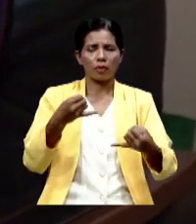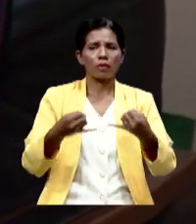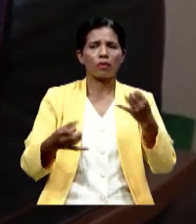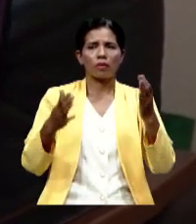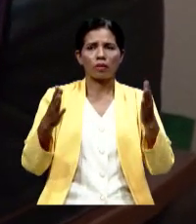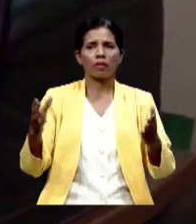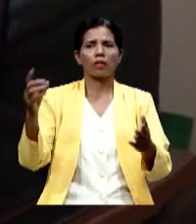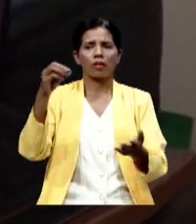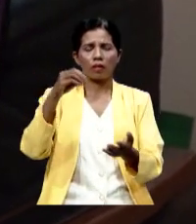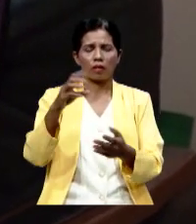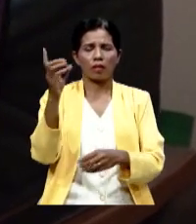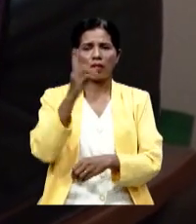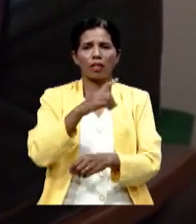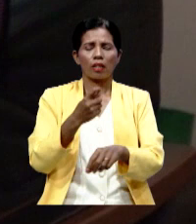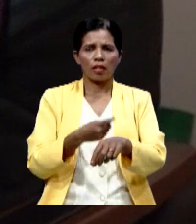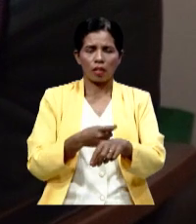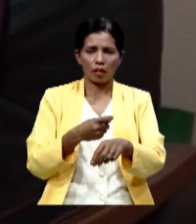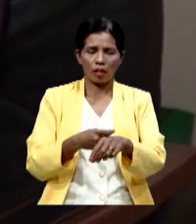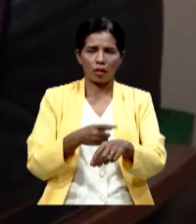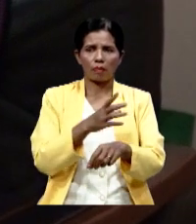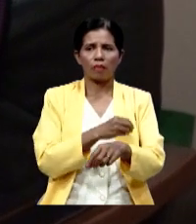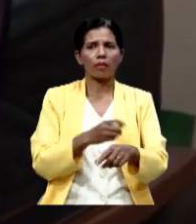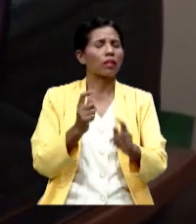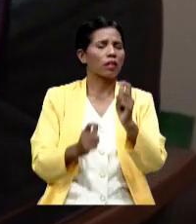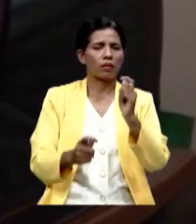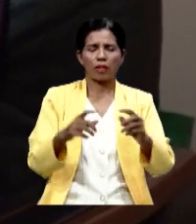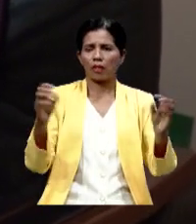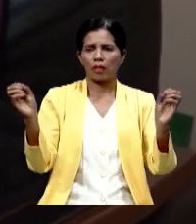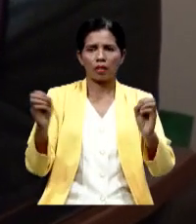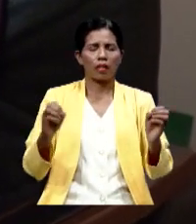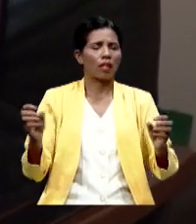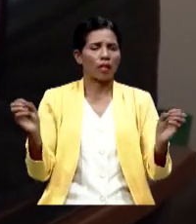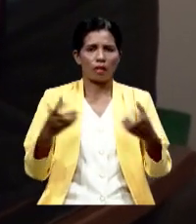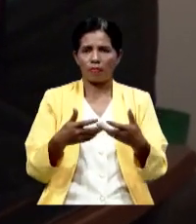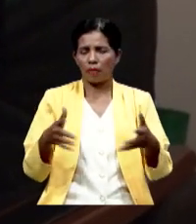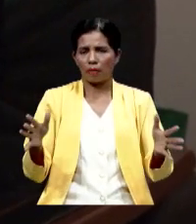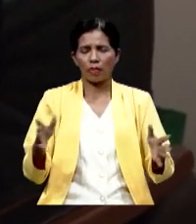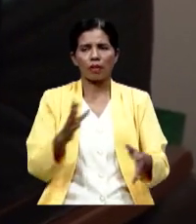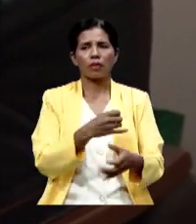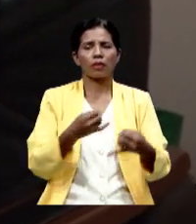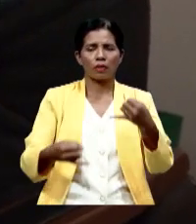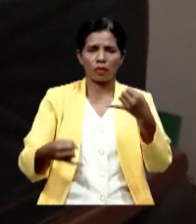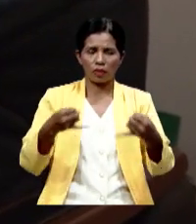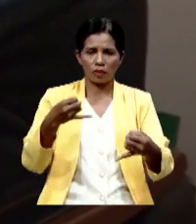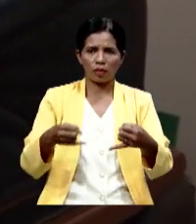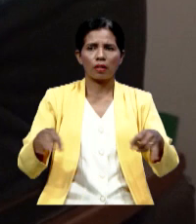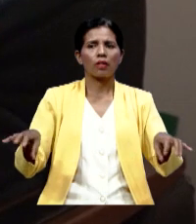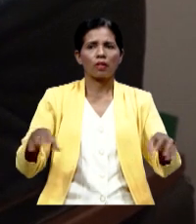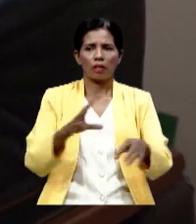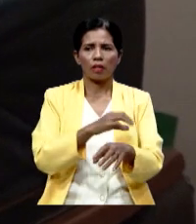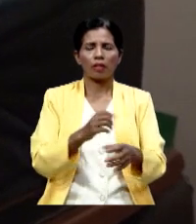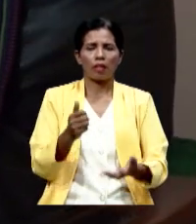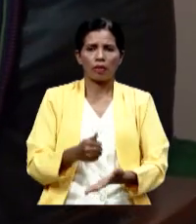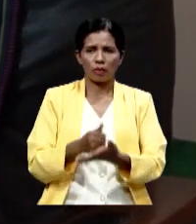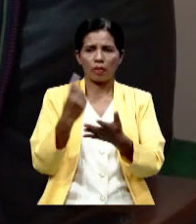a loron se durante férias ne duni tribunal se la mamo se a juiz se hal turno na fatin oficiais sera se mai turno na